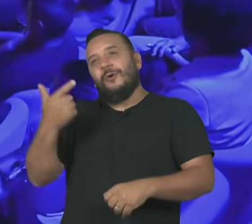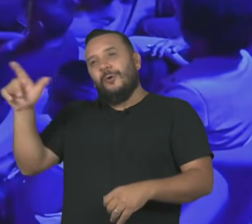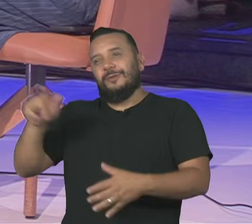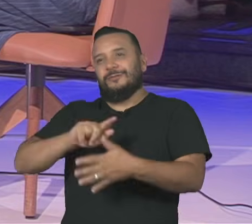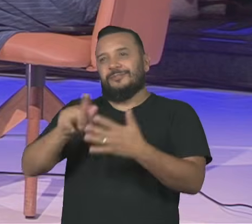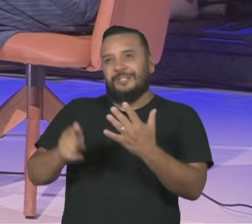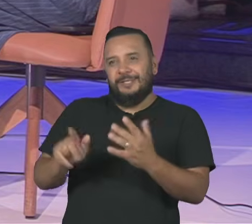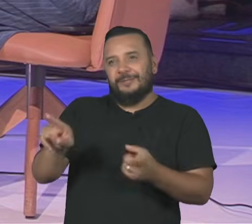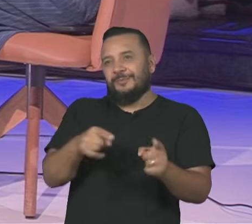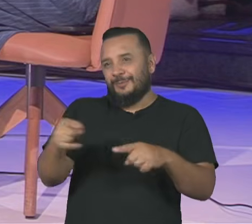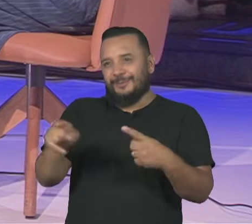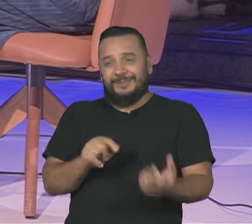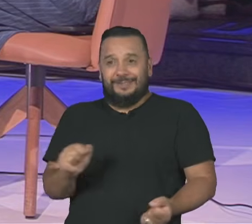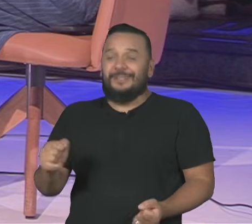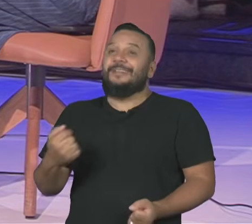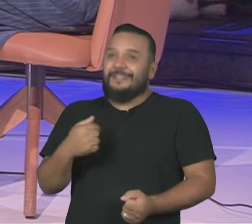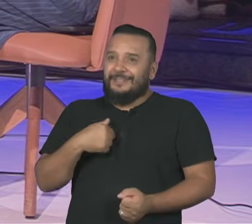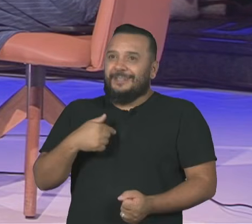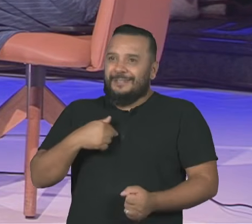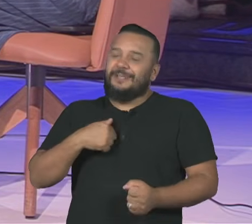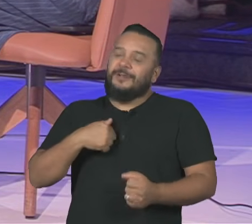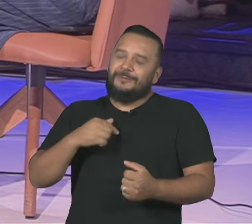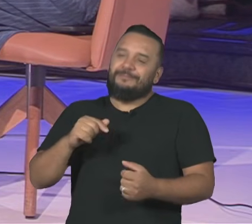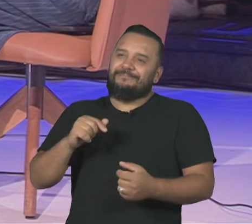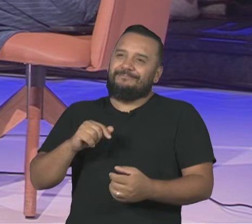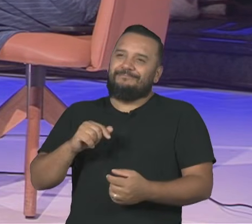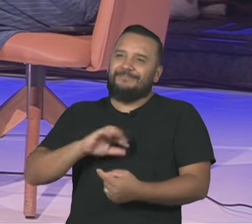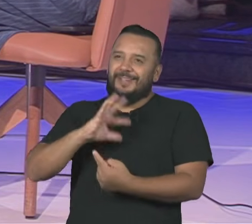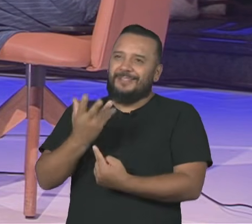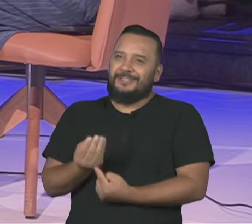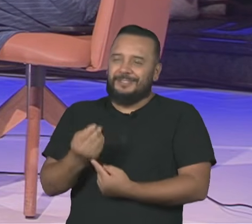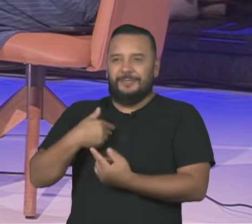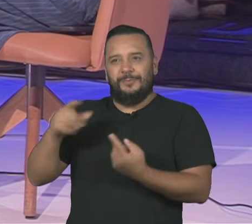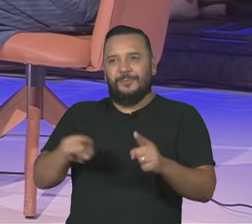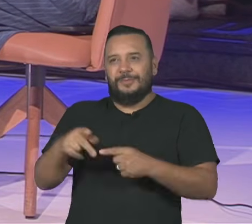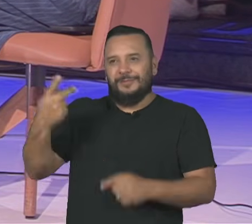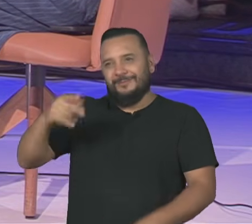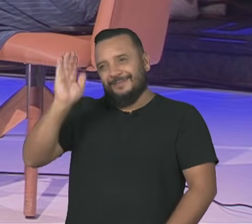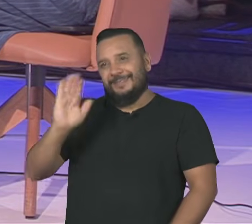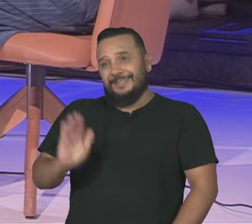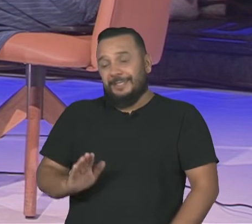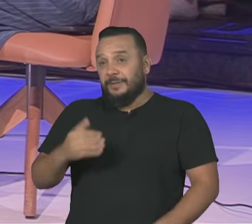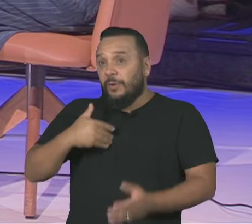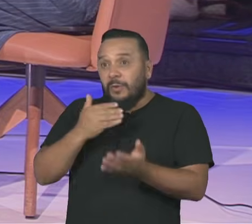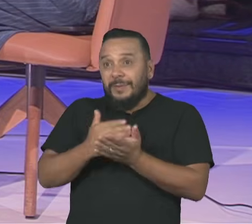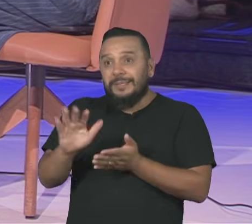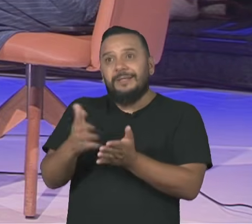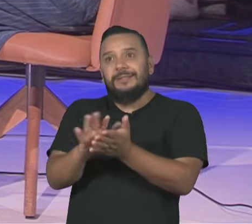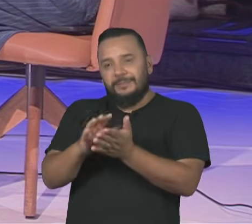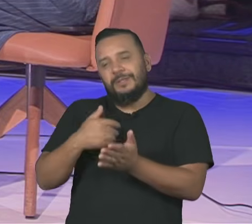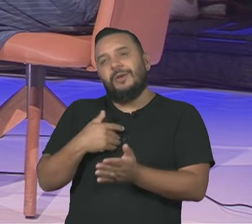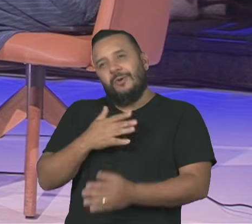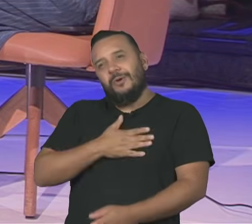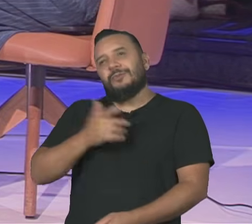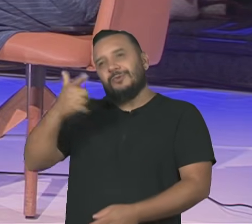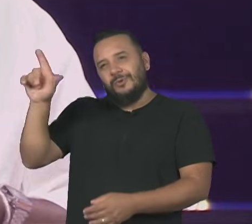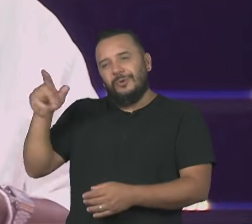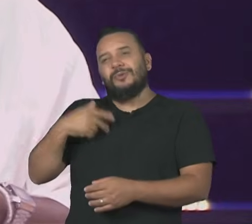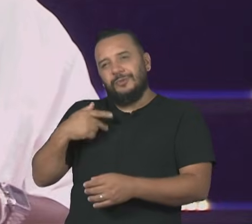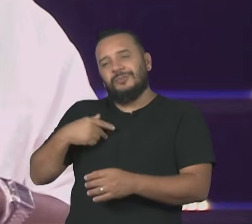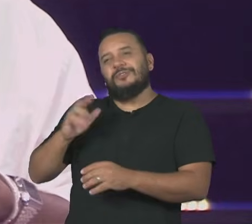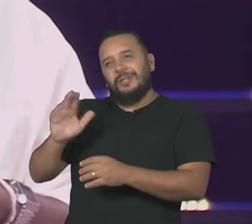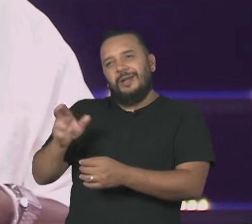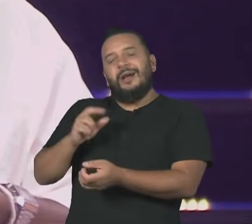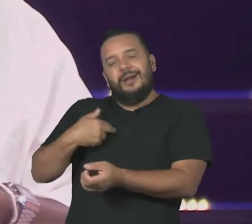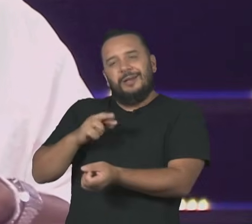tudo. Então eu falo que eu sou um artista de música brasileira nascido no samba. E você foi fazer pedagogia por quê? Por causa da minha